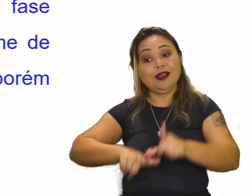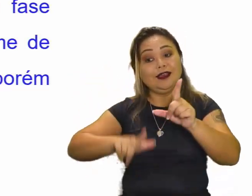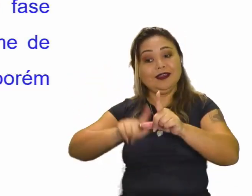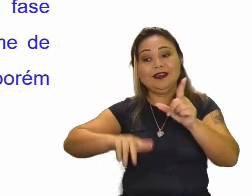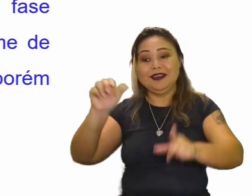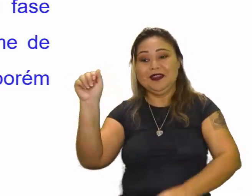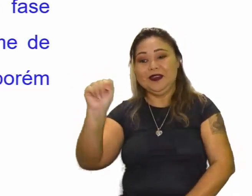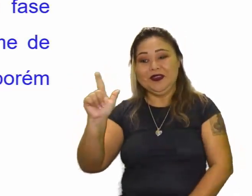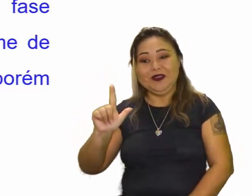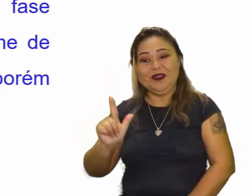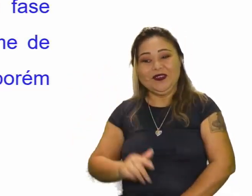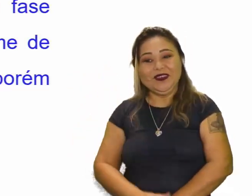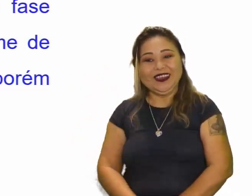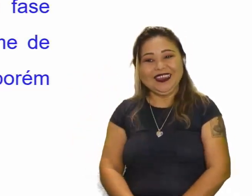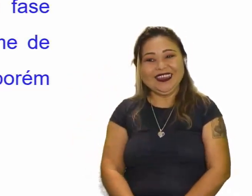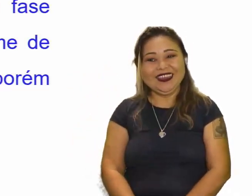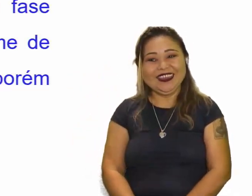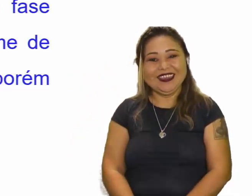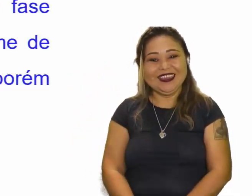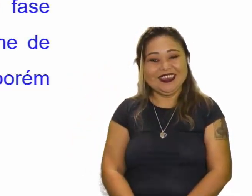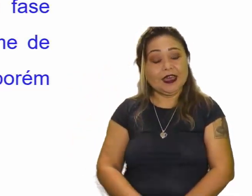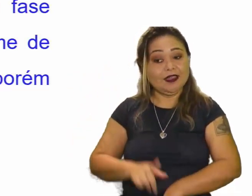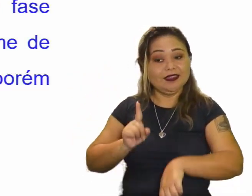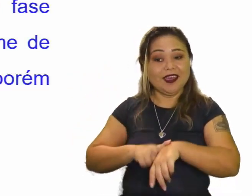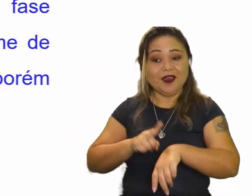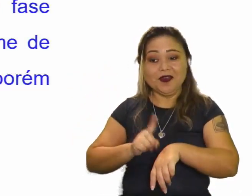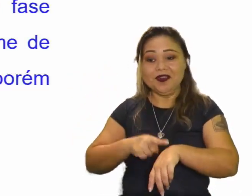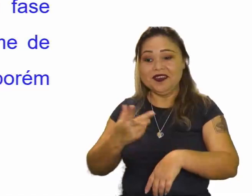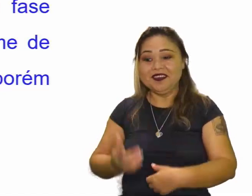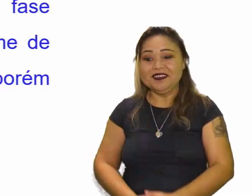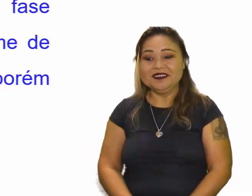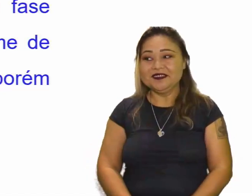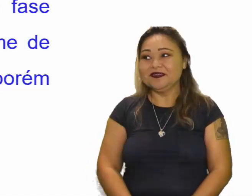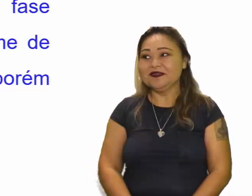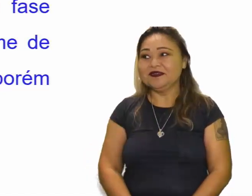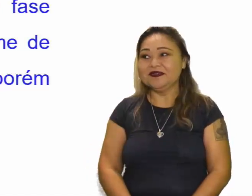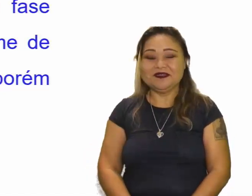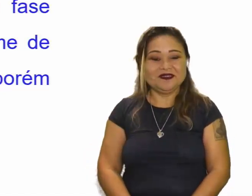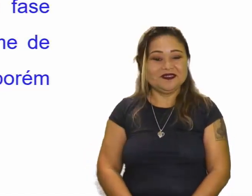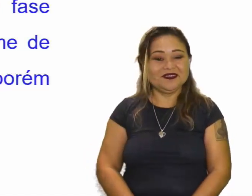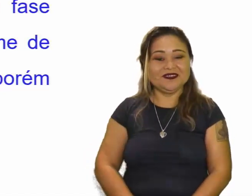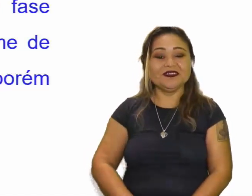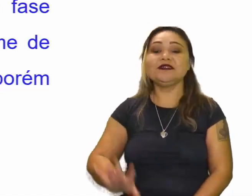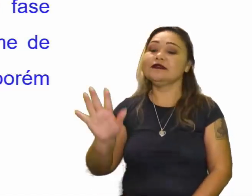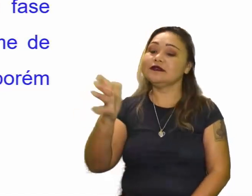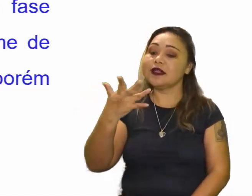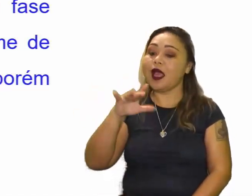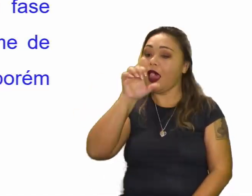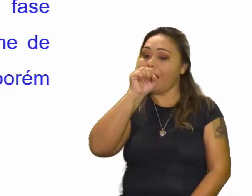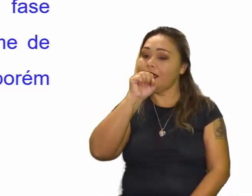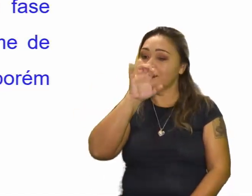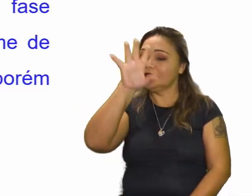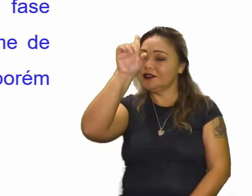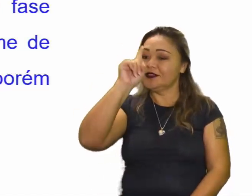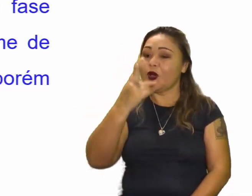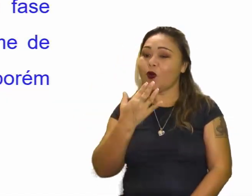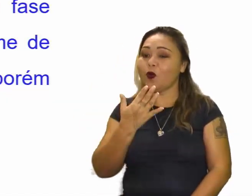azul. Eita, Jefferson, the time. Um laranjado.